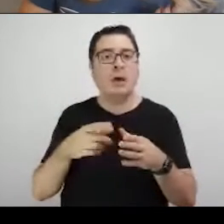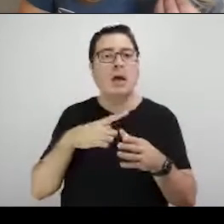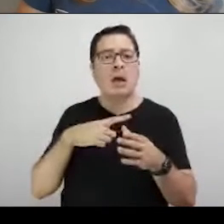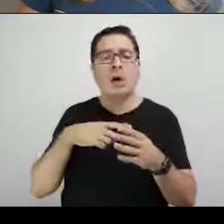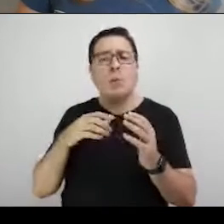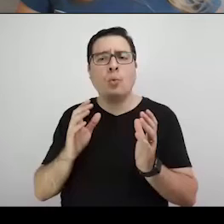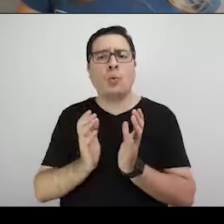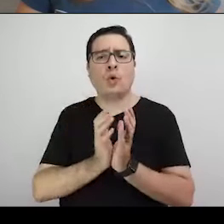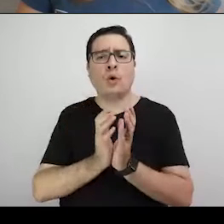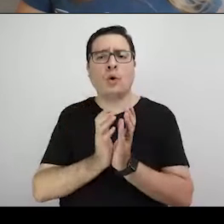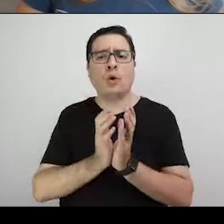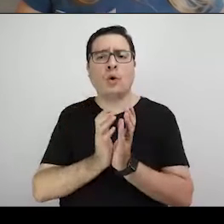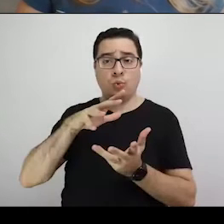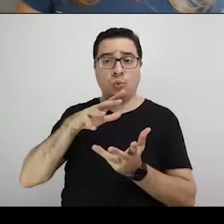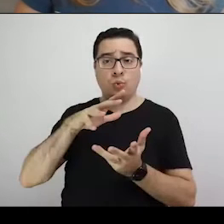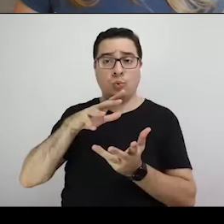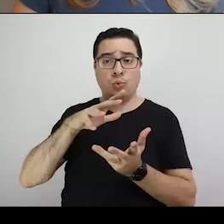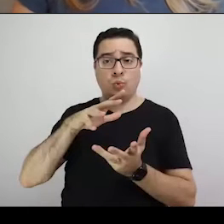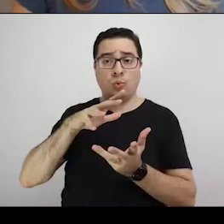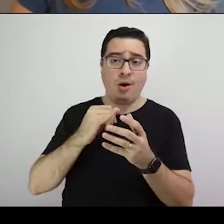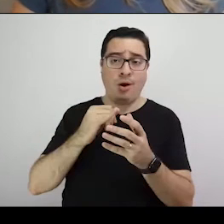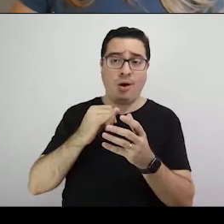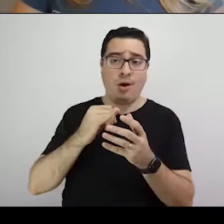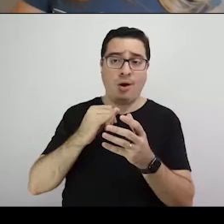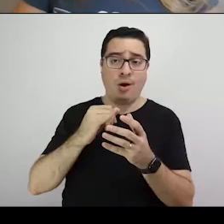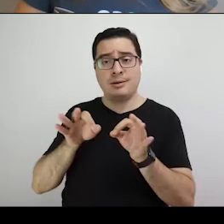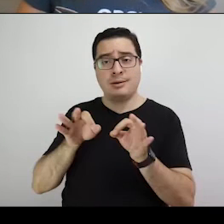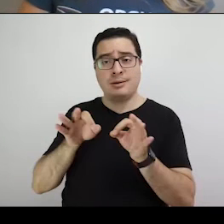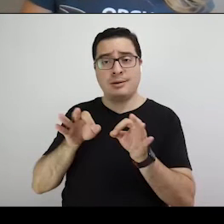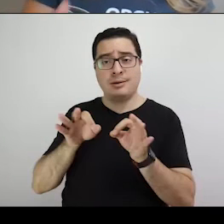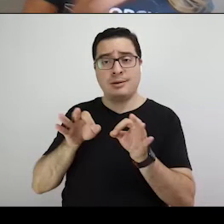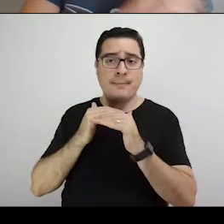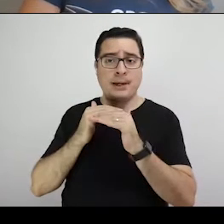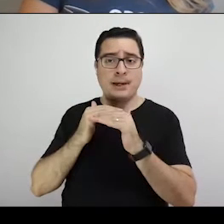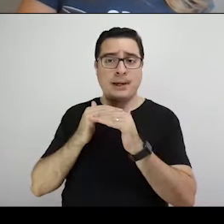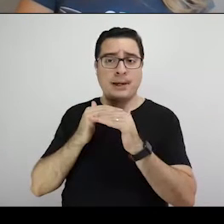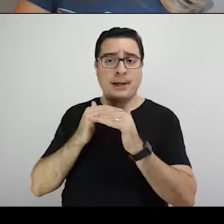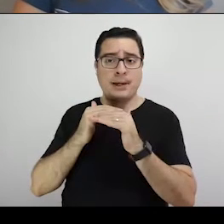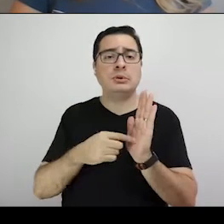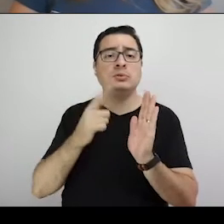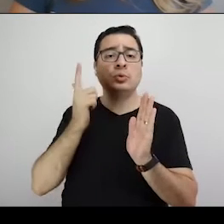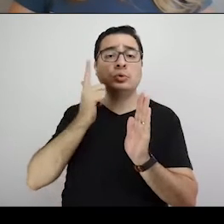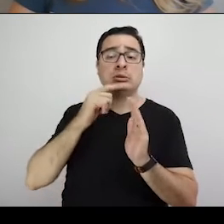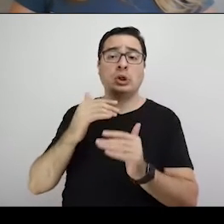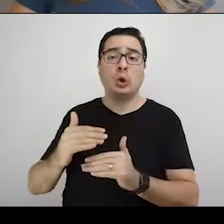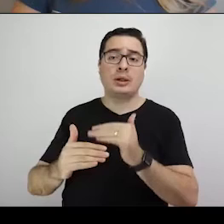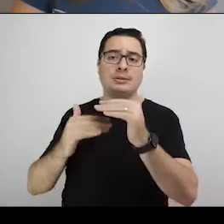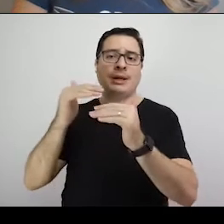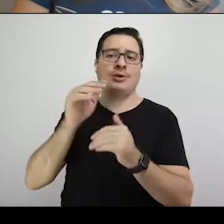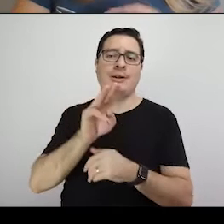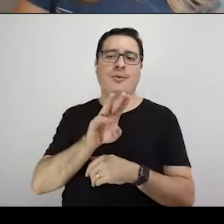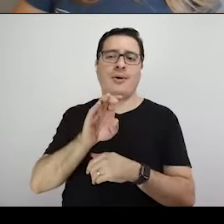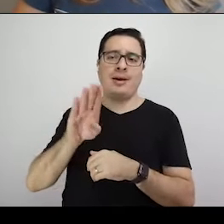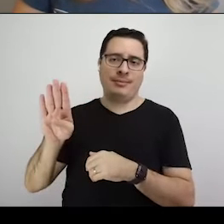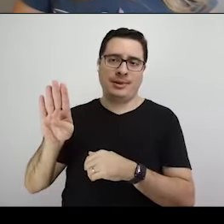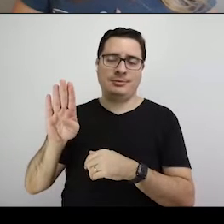comunidade internacional que desenvolve padrões com o objetivo de garantir o crescimento da web,